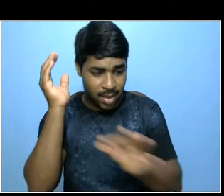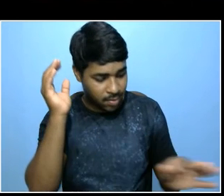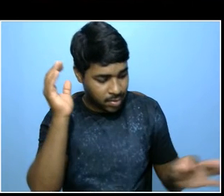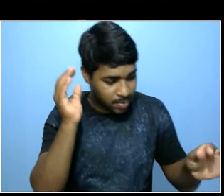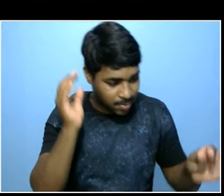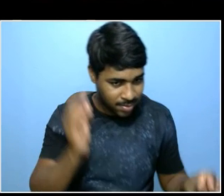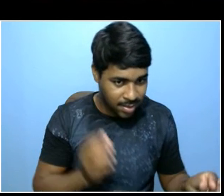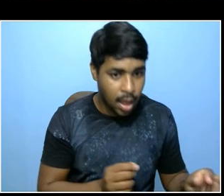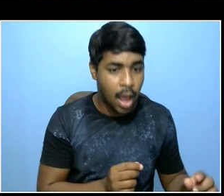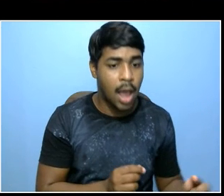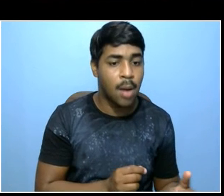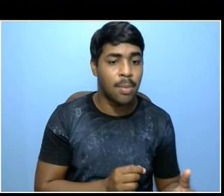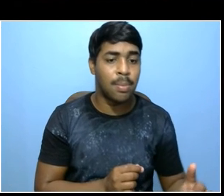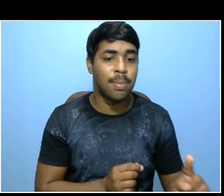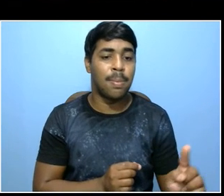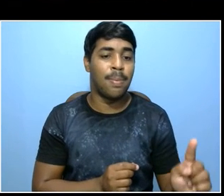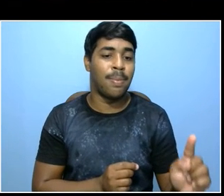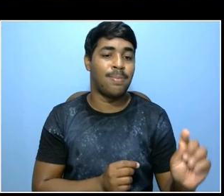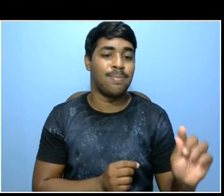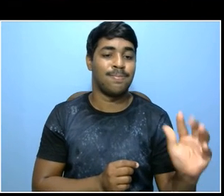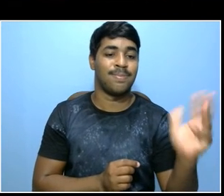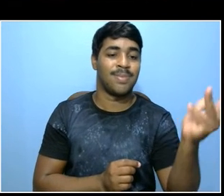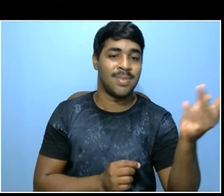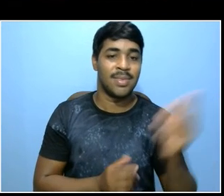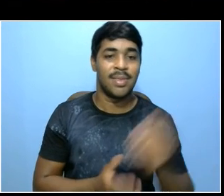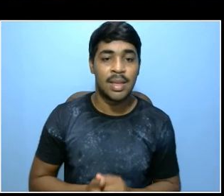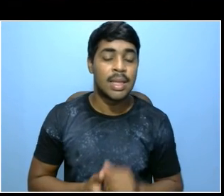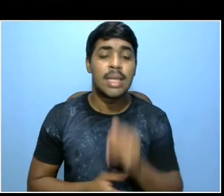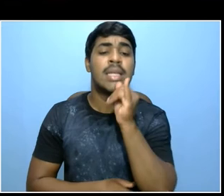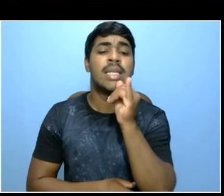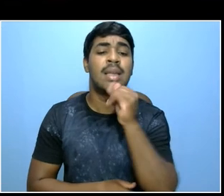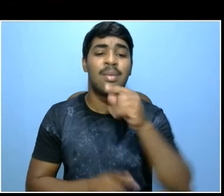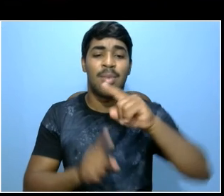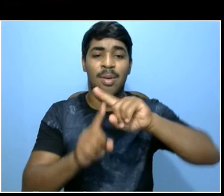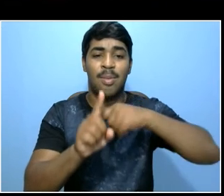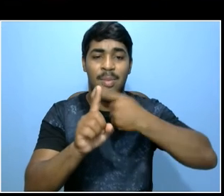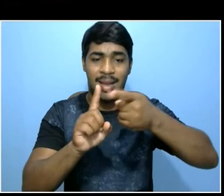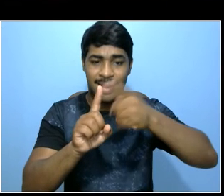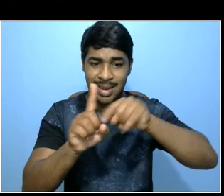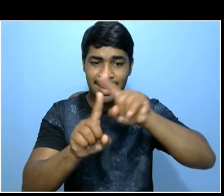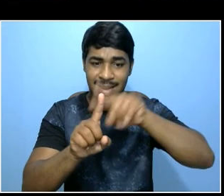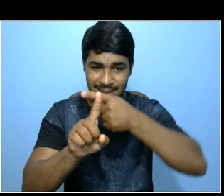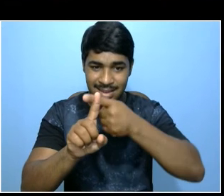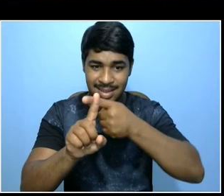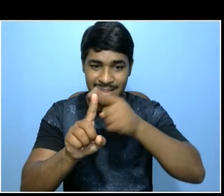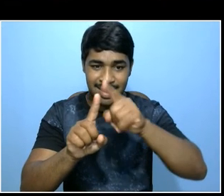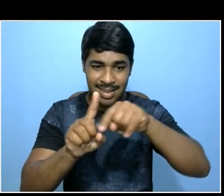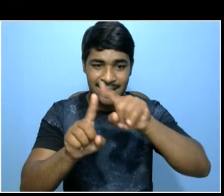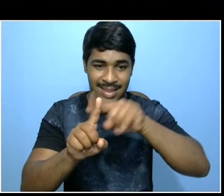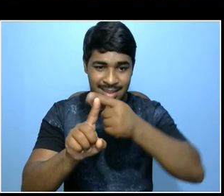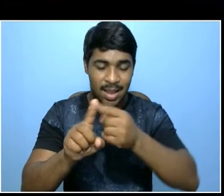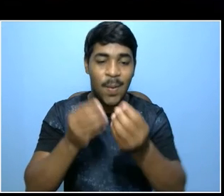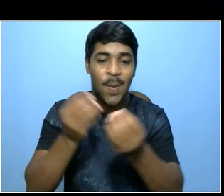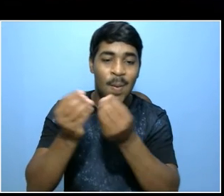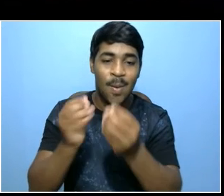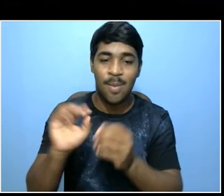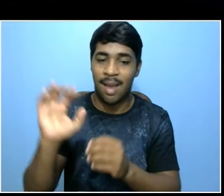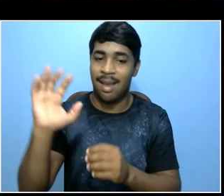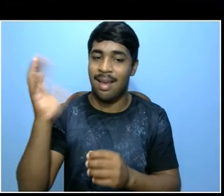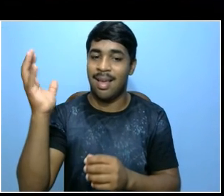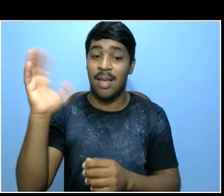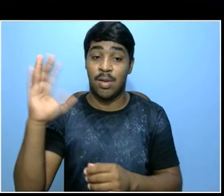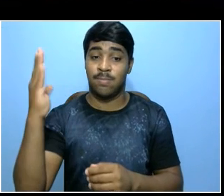uma nova planta. Isso é muito comum na bananeira, tá? Então vocês sabem que a bananeira não tem a semente, como que vai plantar? Então ela tem uma